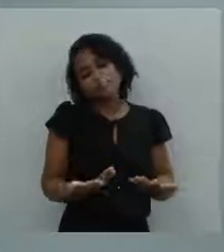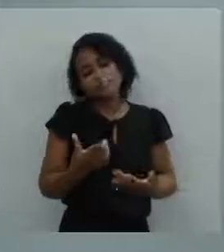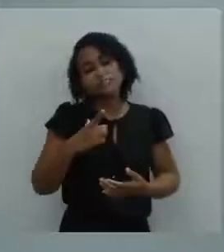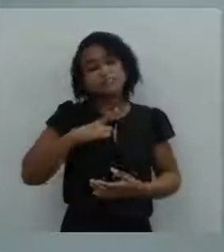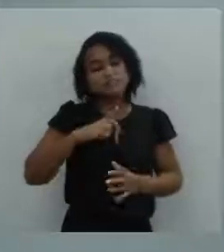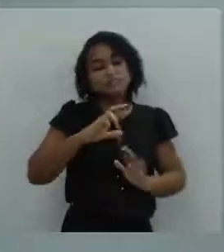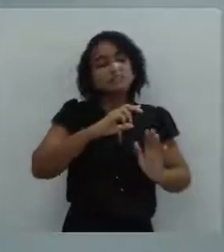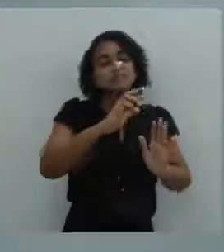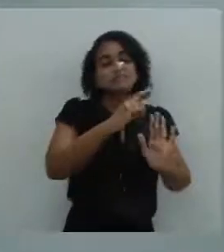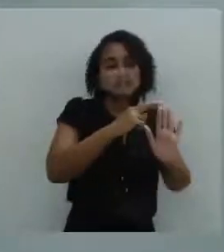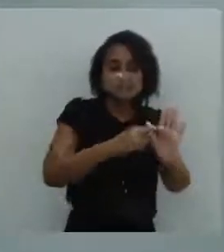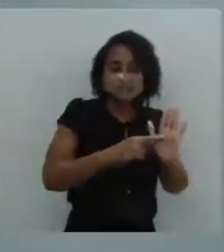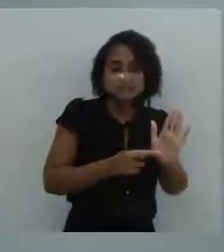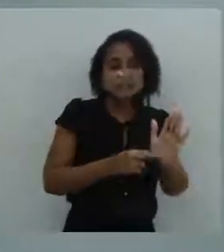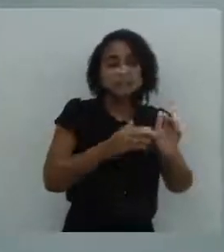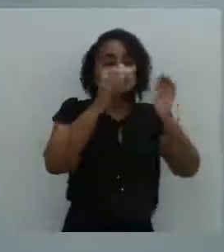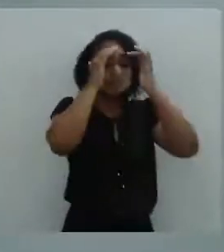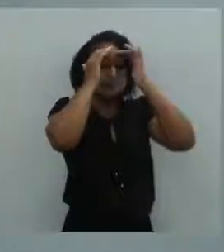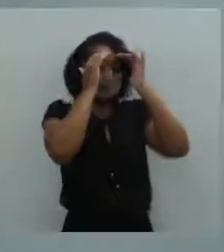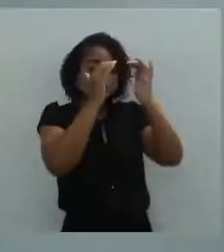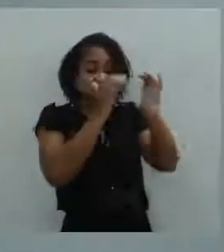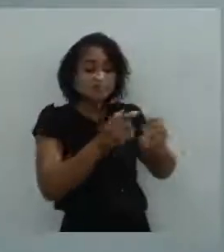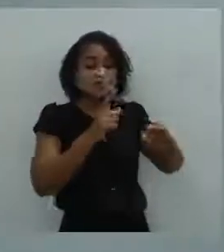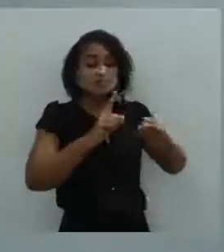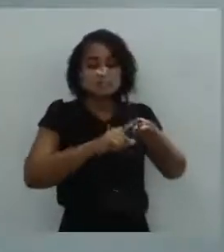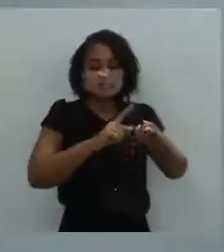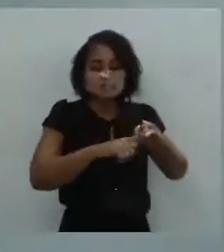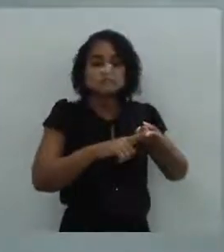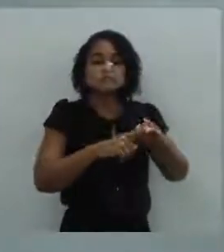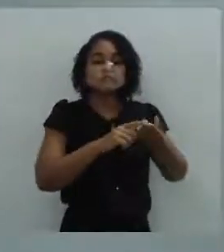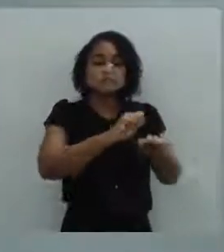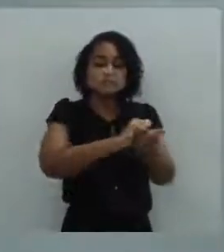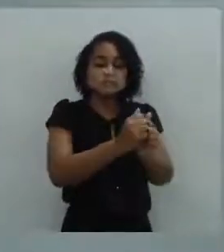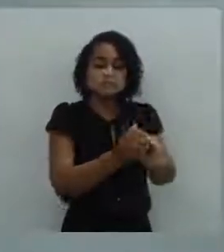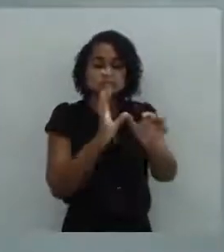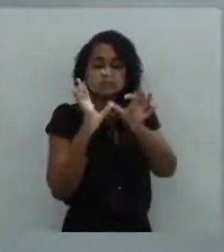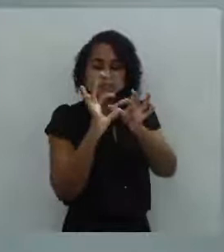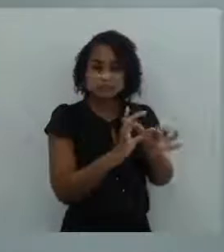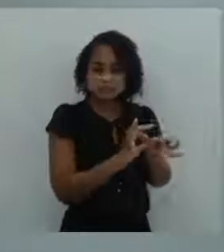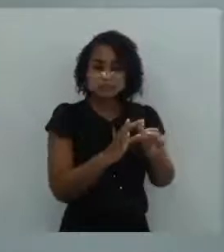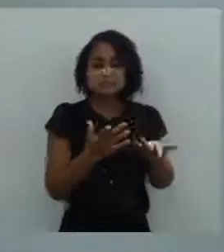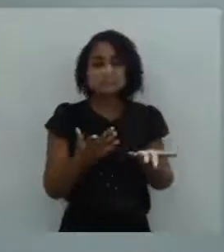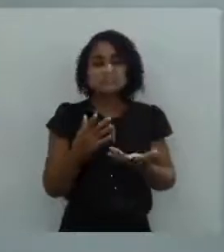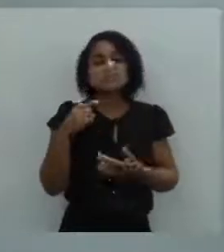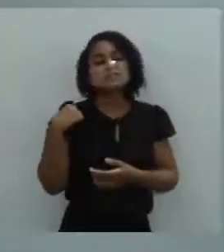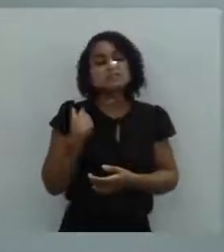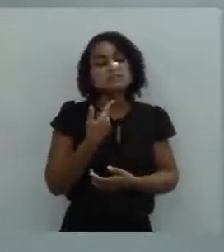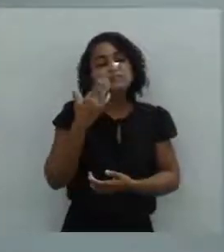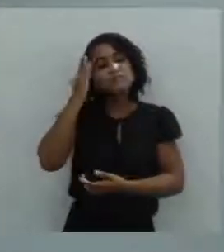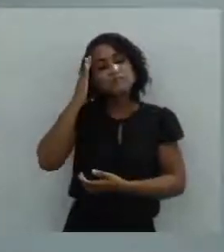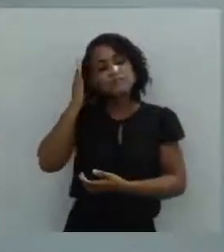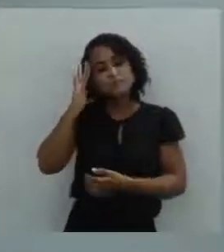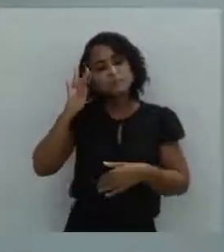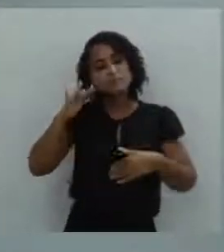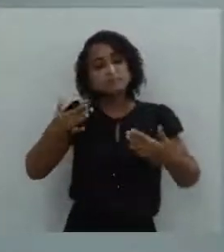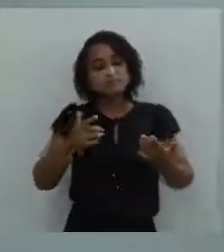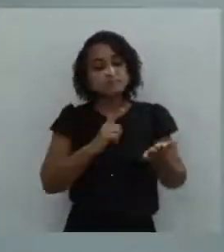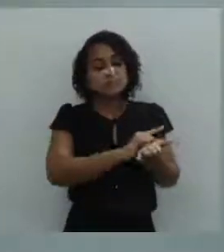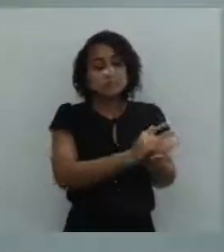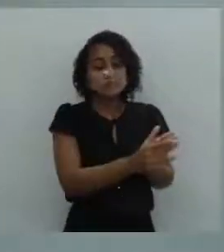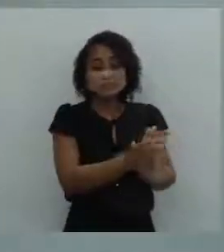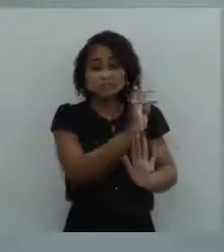suas regras respeitadas e se adaptando ao contexto. A gente entende, então, que os gêneros